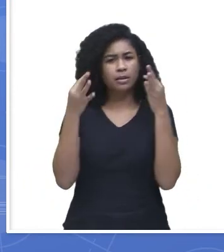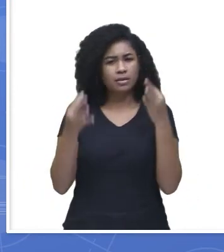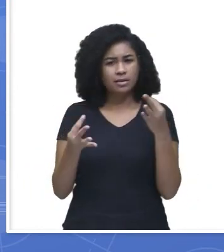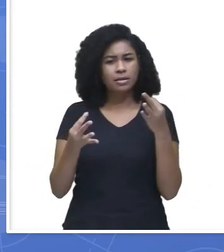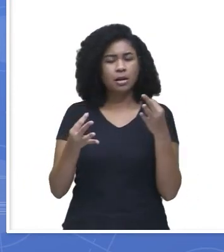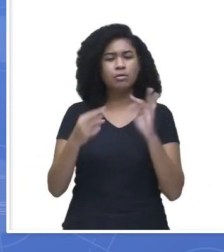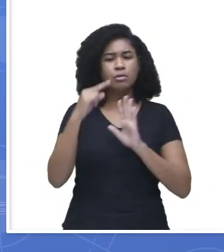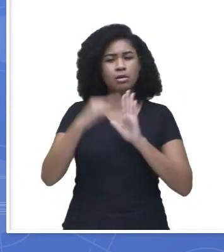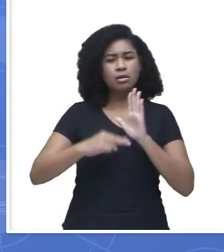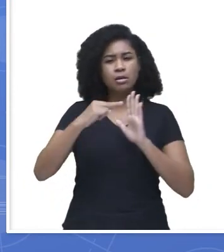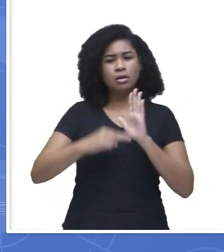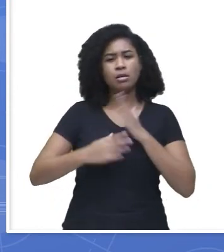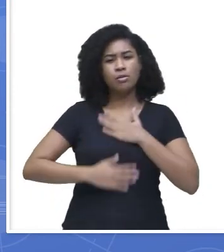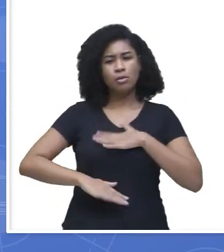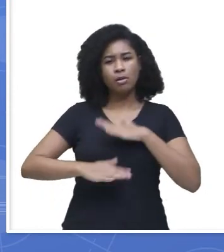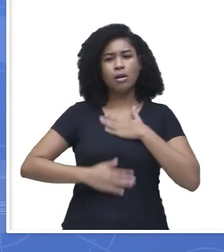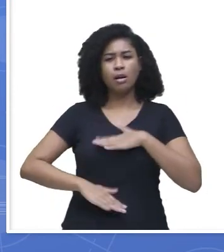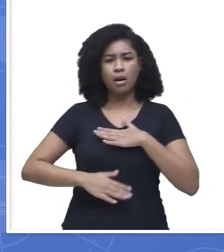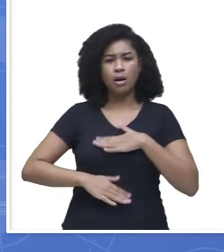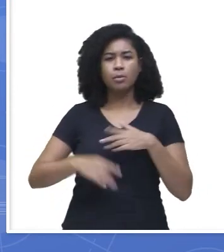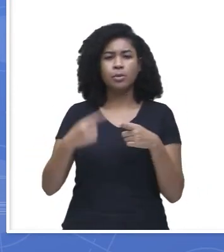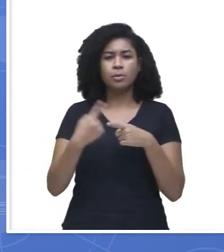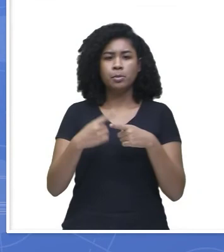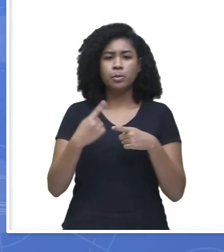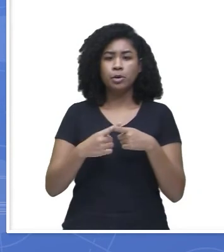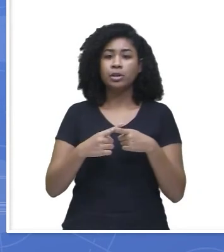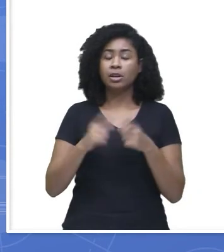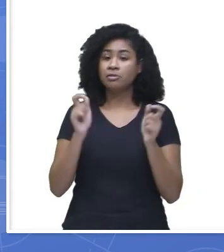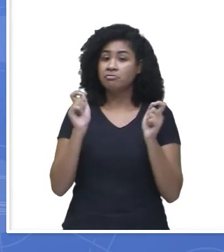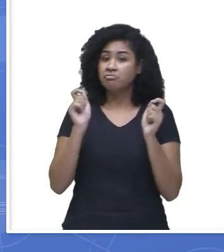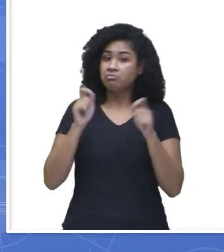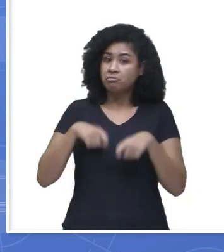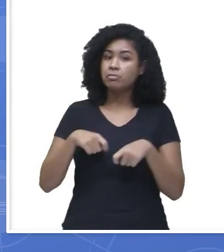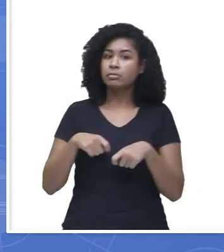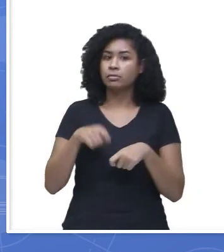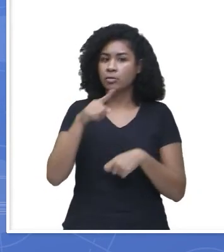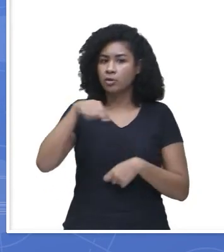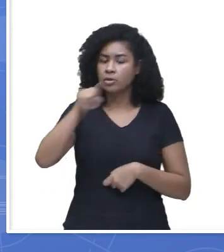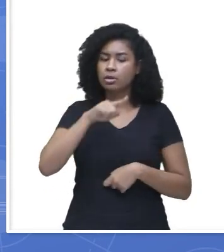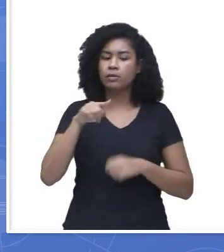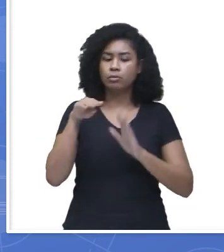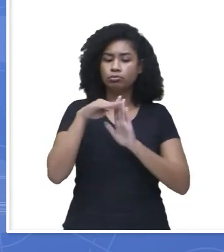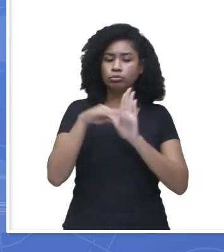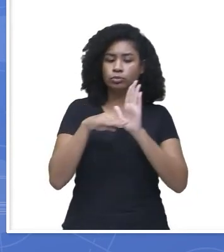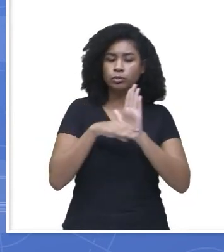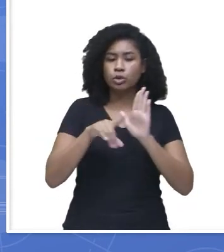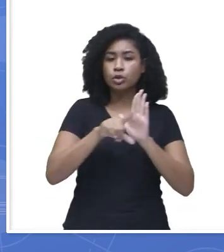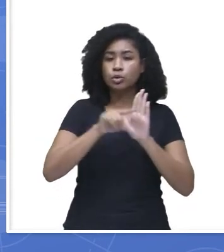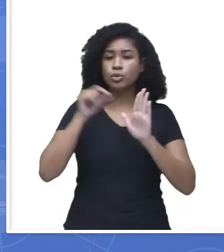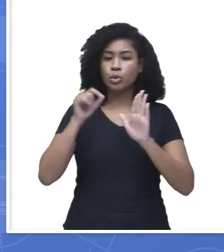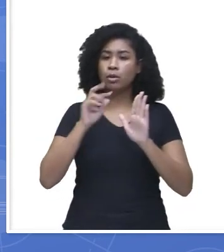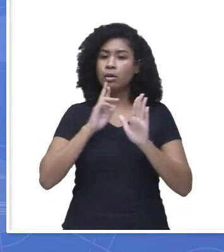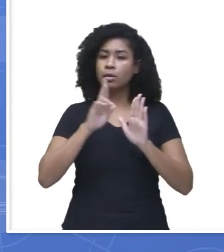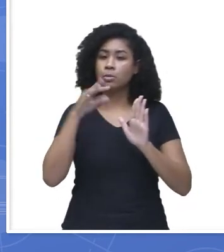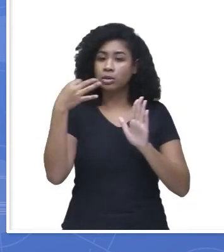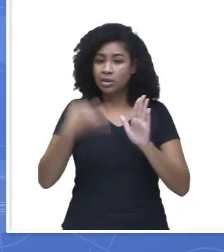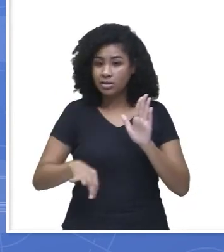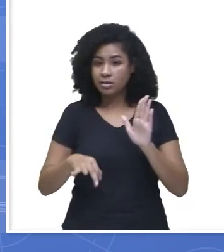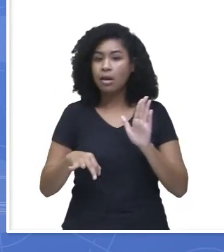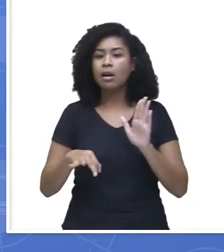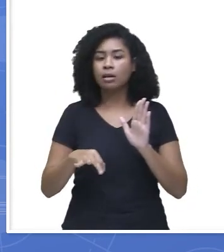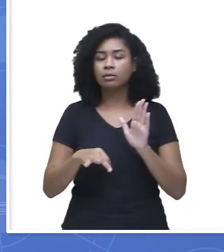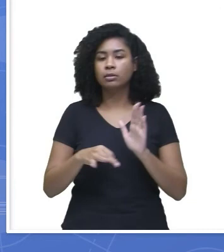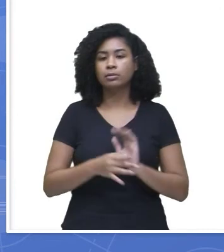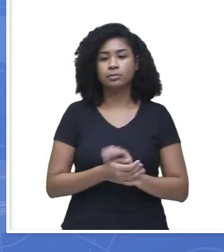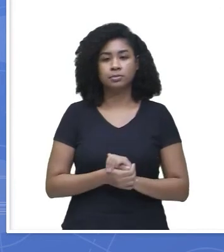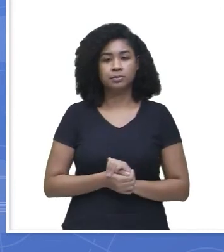enunciado, porque ela vai trabalhar afirmativas para vocês. Então, vocês vão escolher aí as afirmativas que vocês consideram corretas,